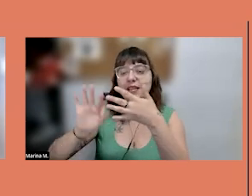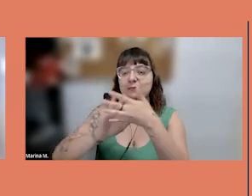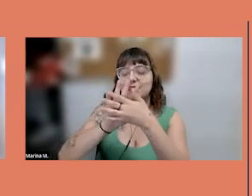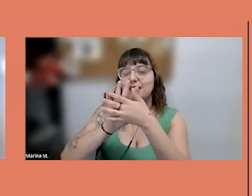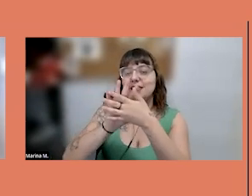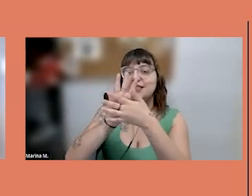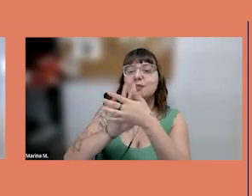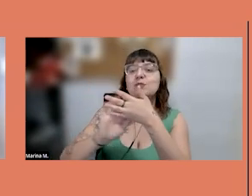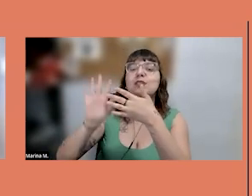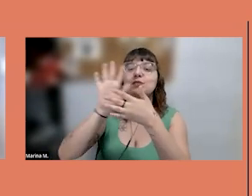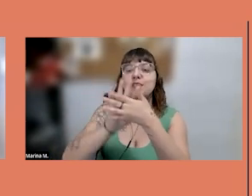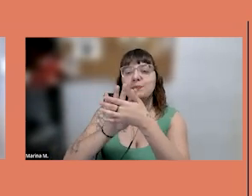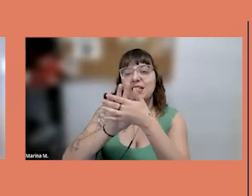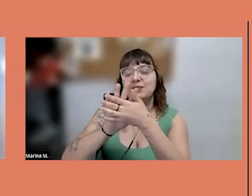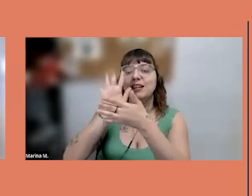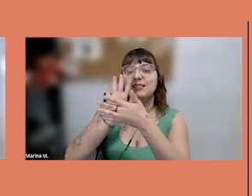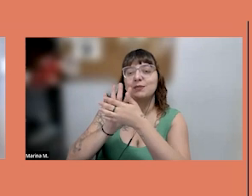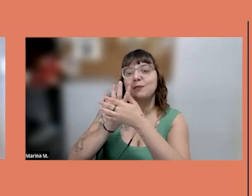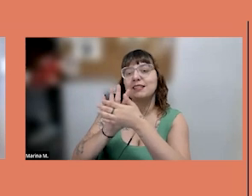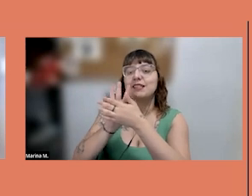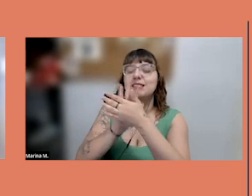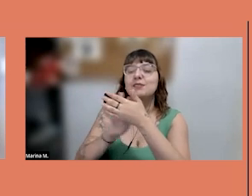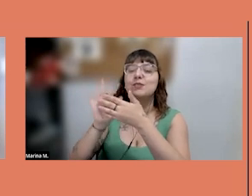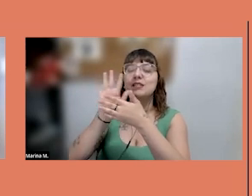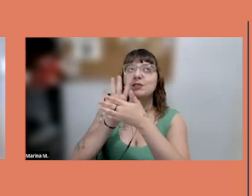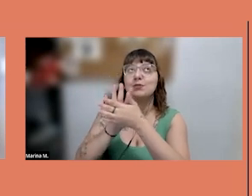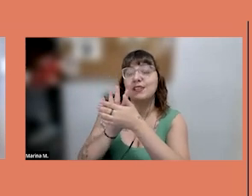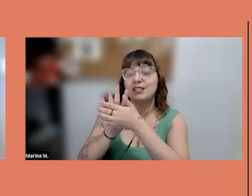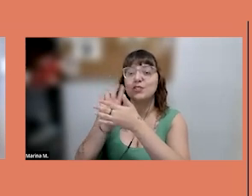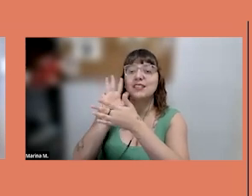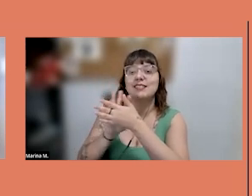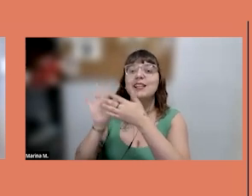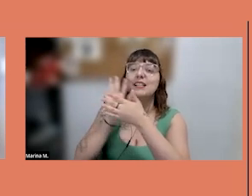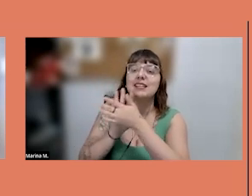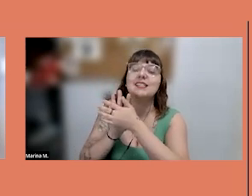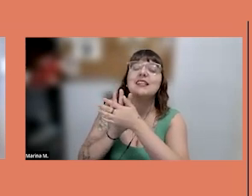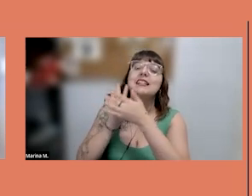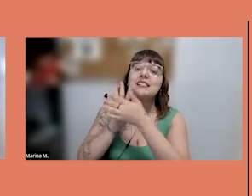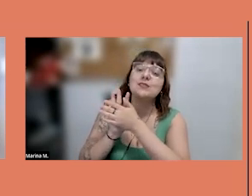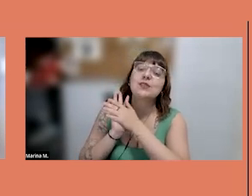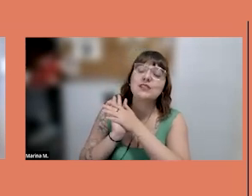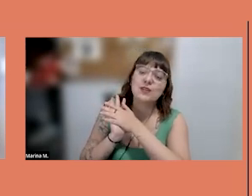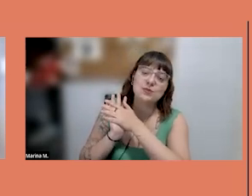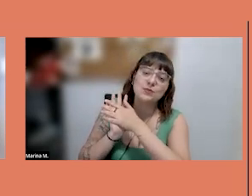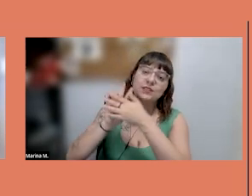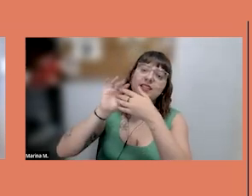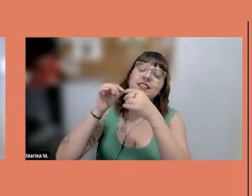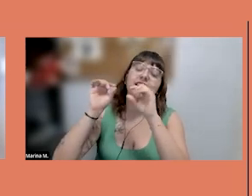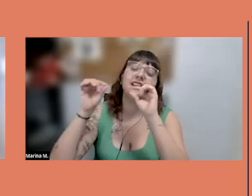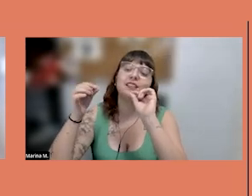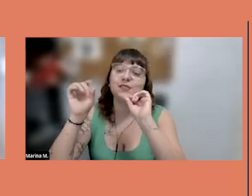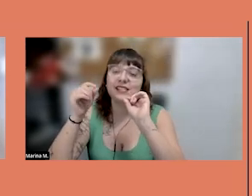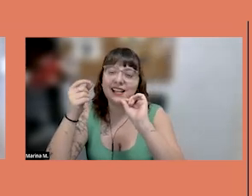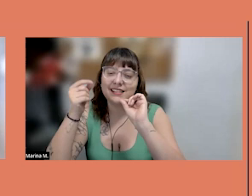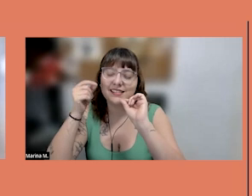a primeira matriz são as cores no vermelho, a segunda matriz são as cores no verde, a terceira matriz são as cores no azul,